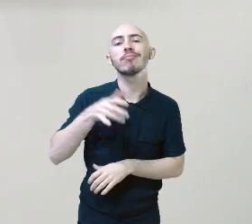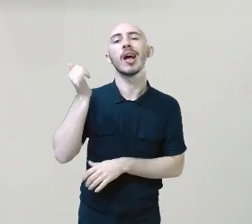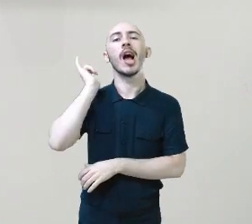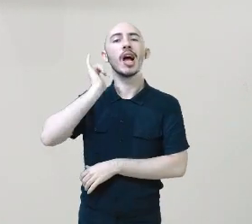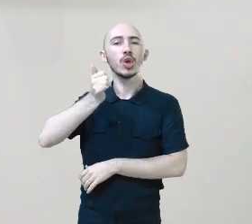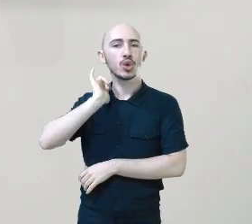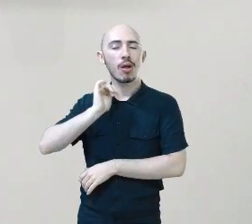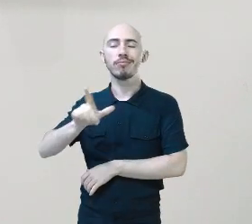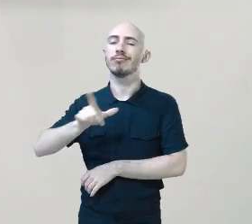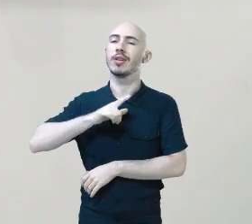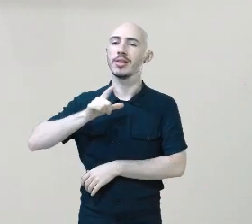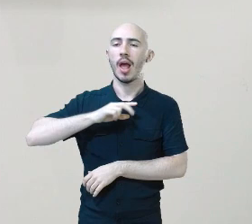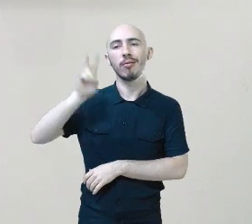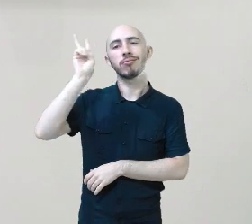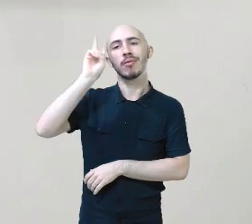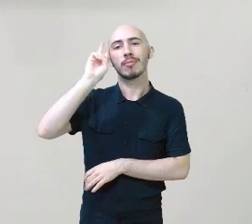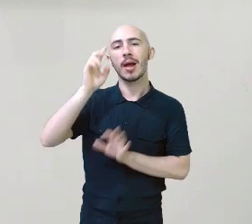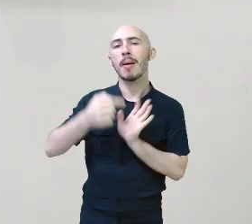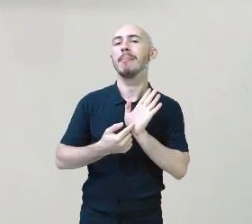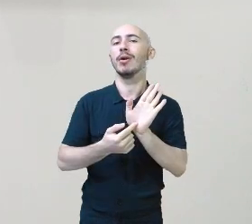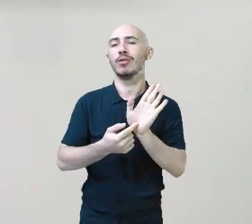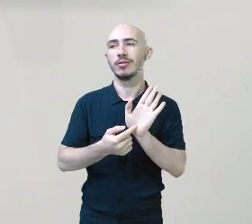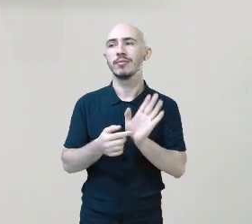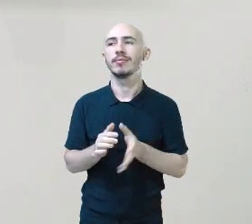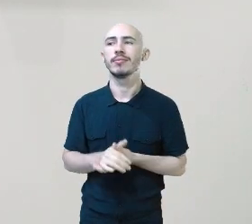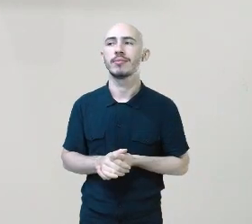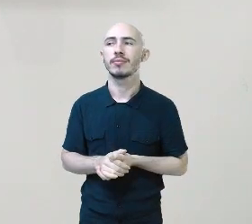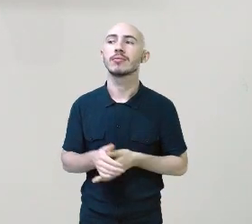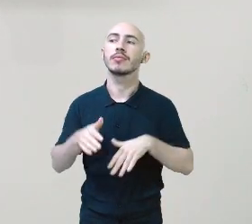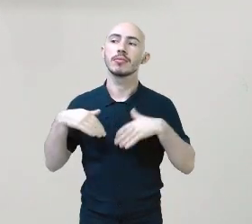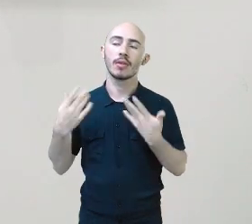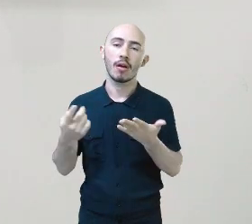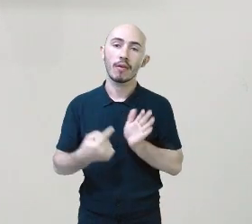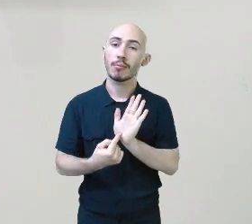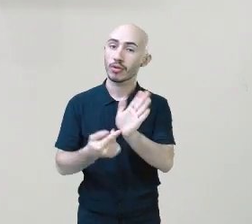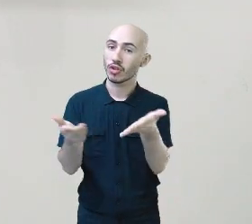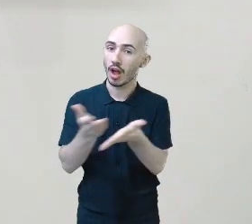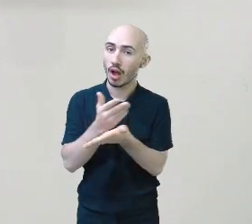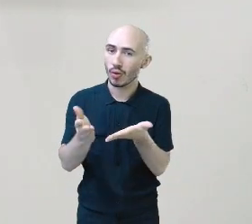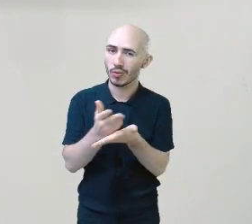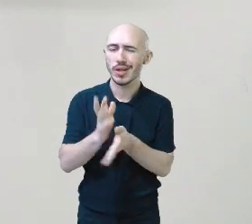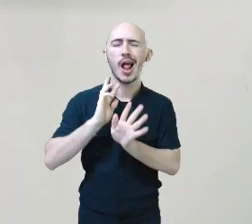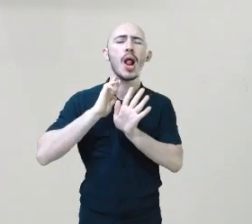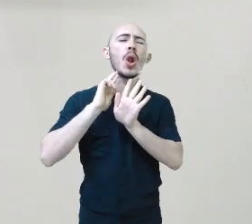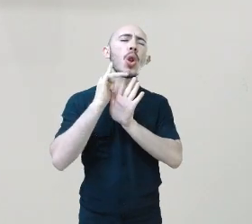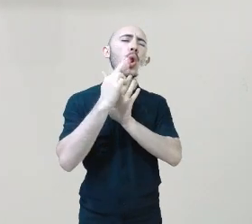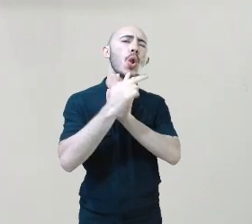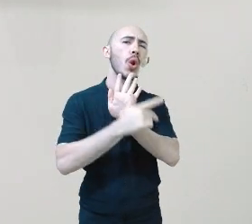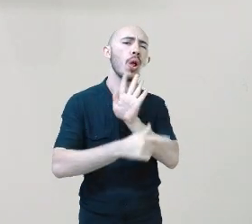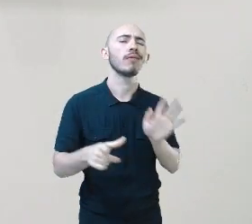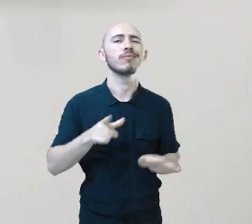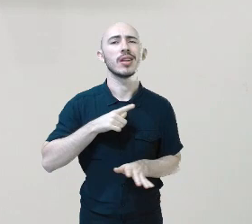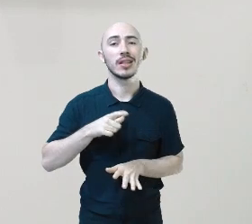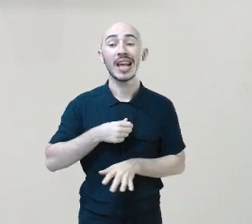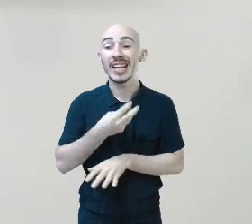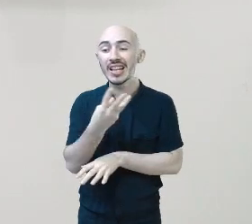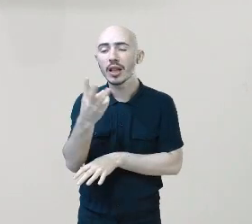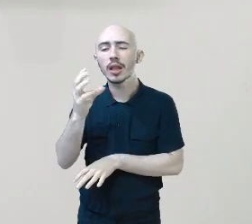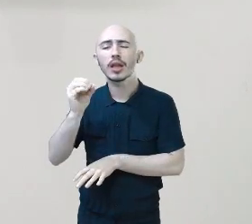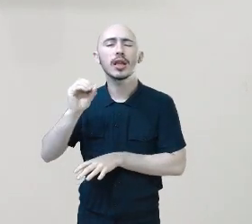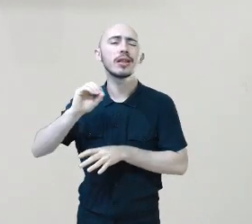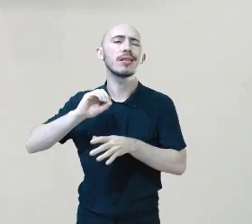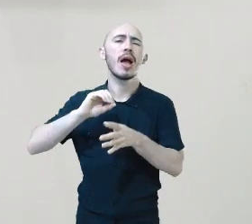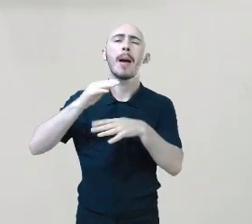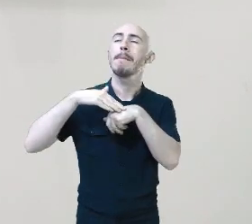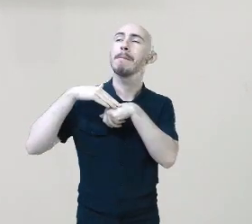trazem uma mensagem para a gente. Pois é, eu vou trazer alguns para a gente, são vários, ele tem mais de 30 projetos espalhados